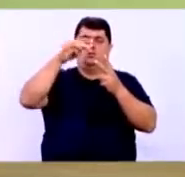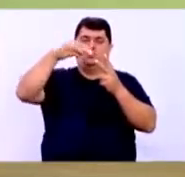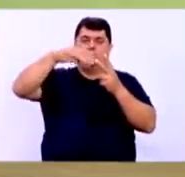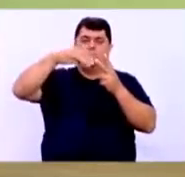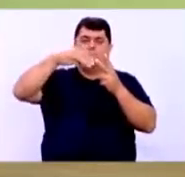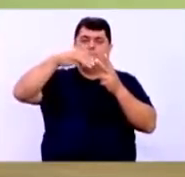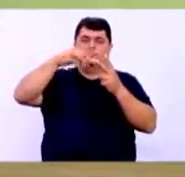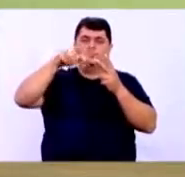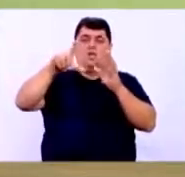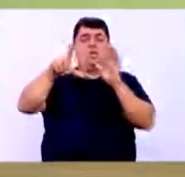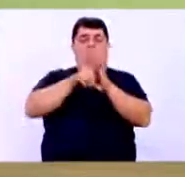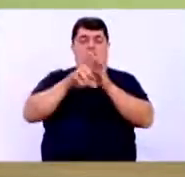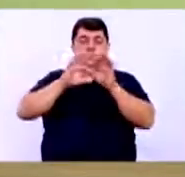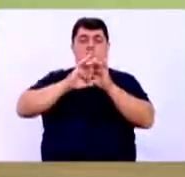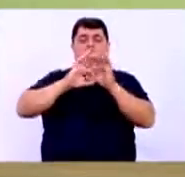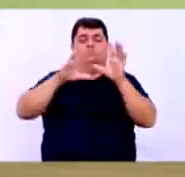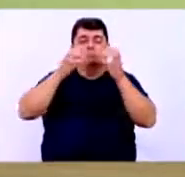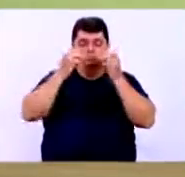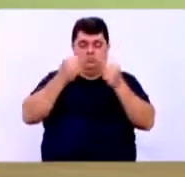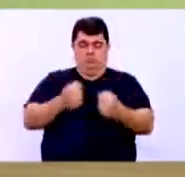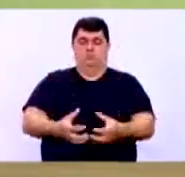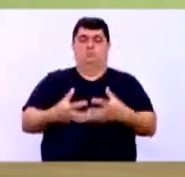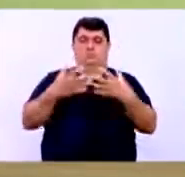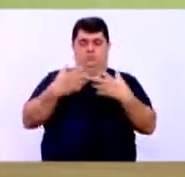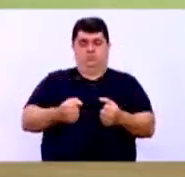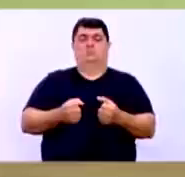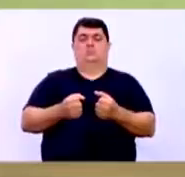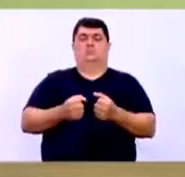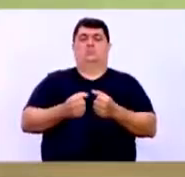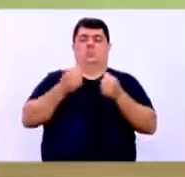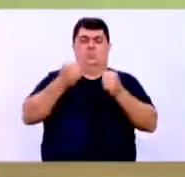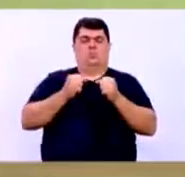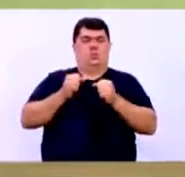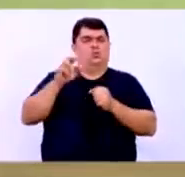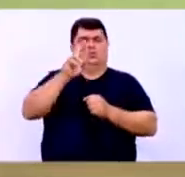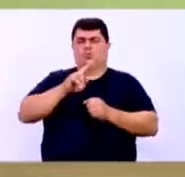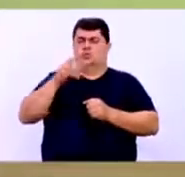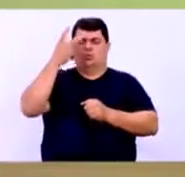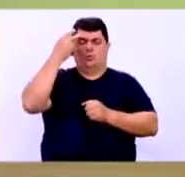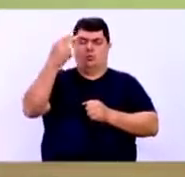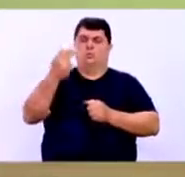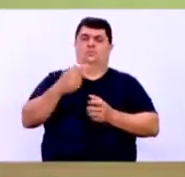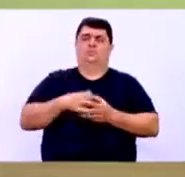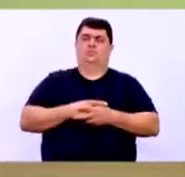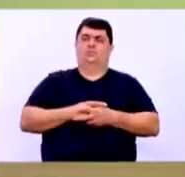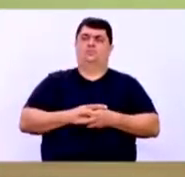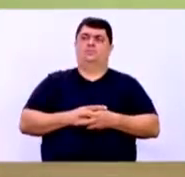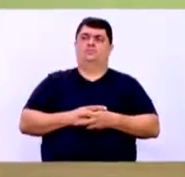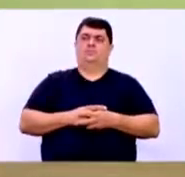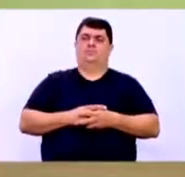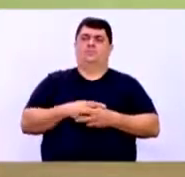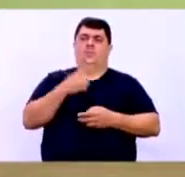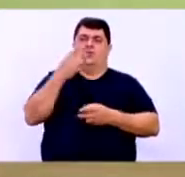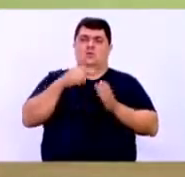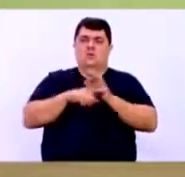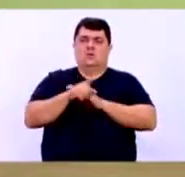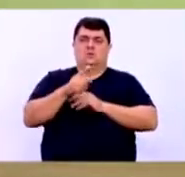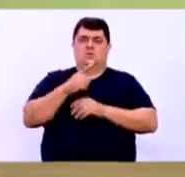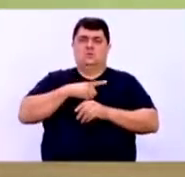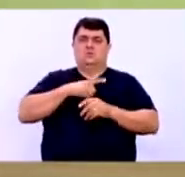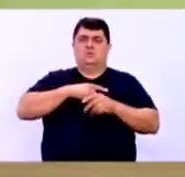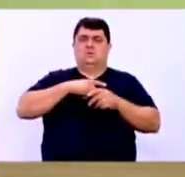exigido pelas normas internacionais e pelas normas brasileiras de contabilidade. Meu Deus, uma pergunta só gerou